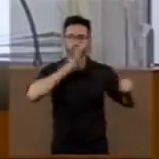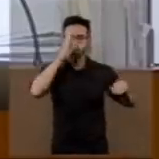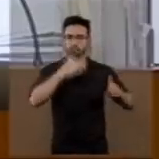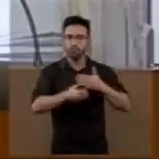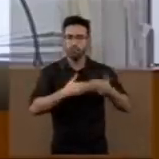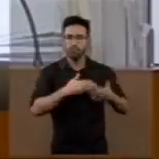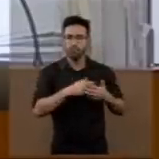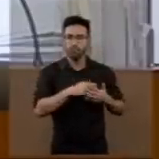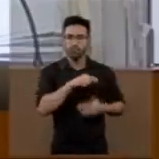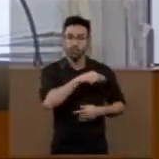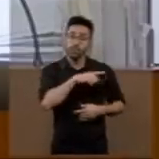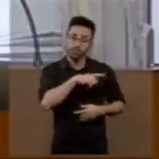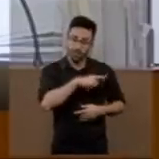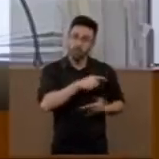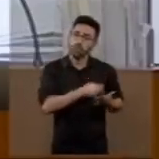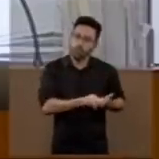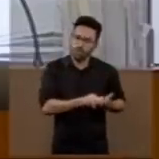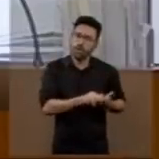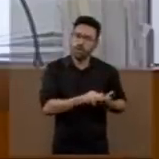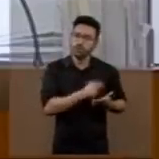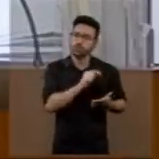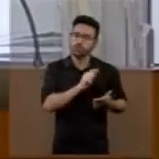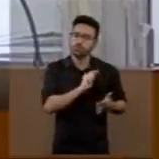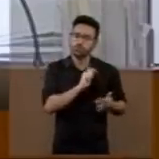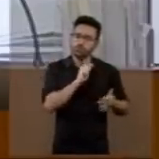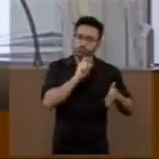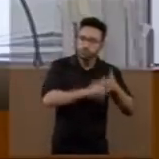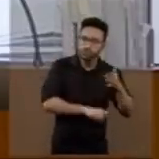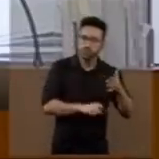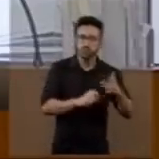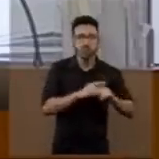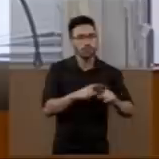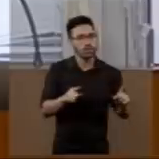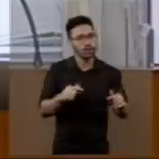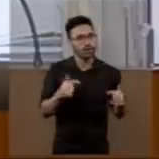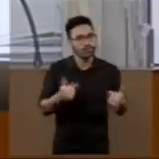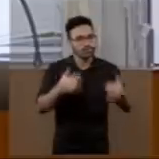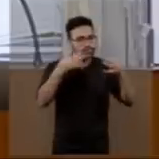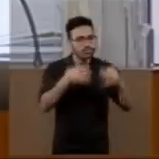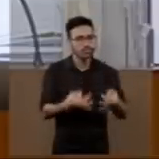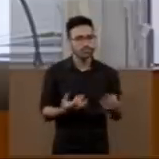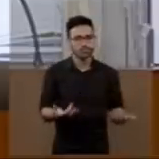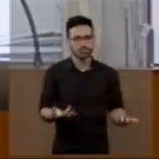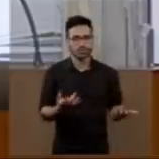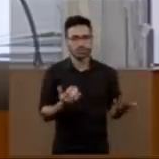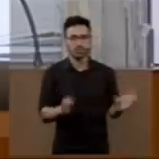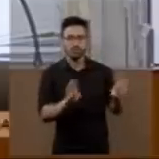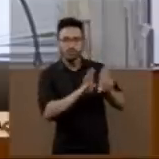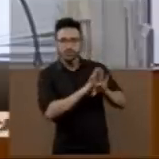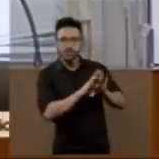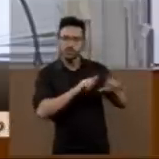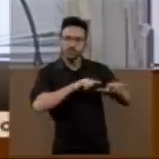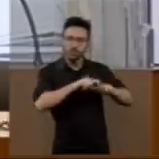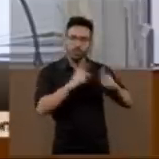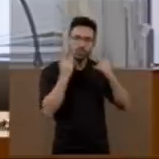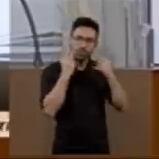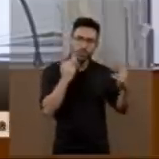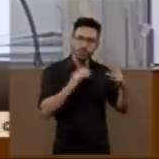sujeito passivo da obrigação tributária, inviabilizando-lhe injustamente o exercício de atividades legítimas, fecho